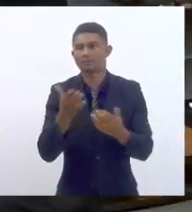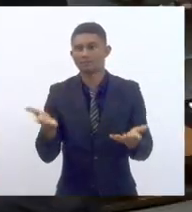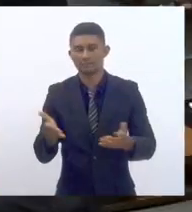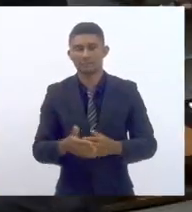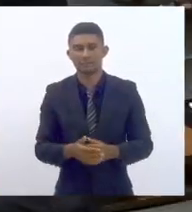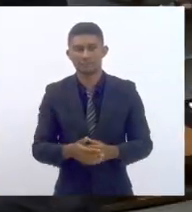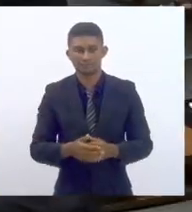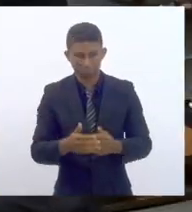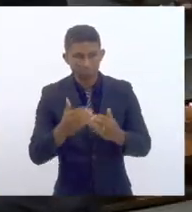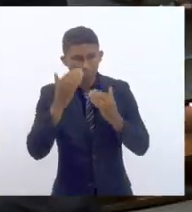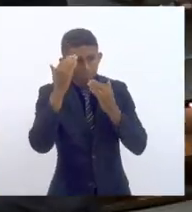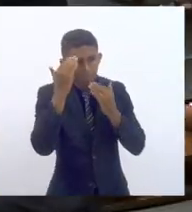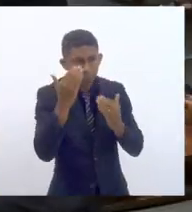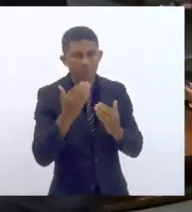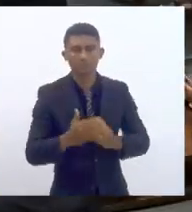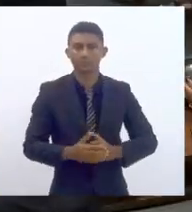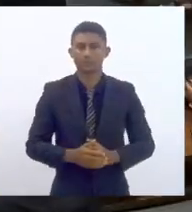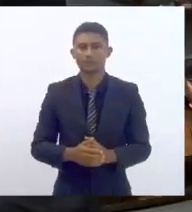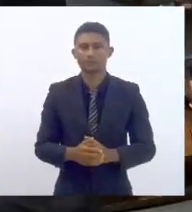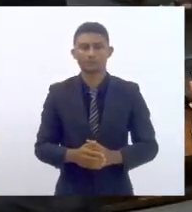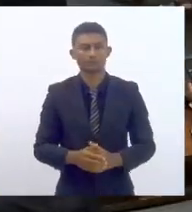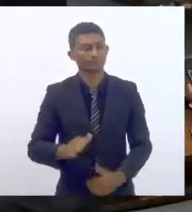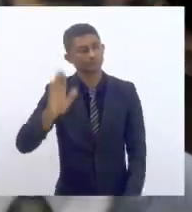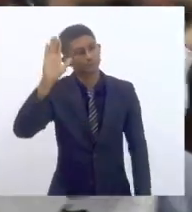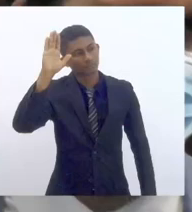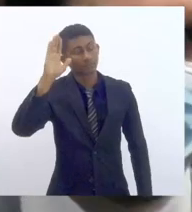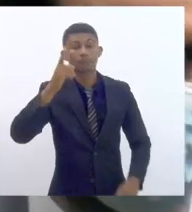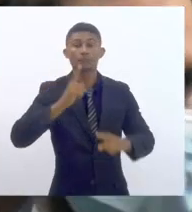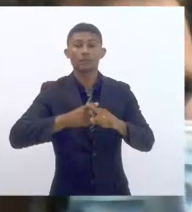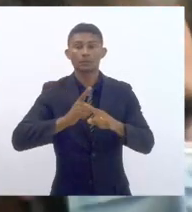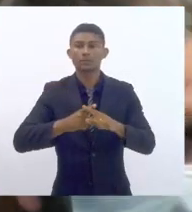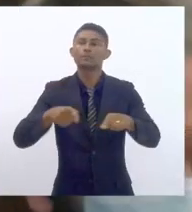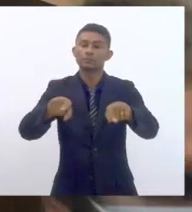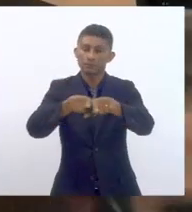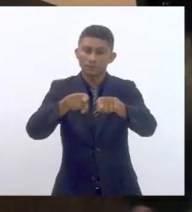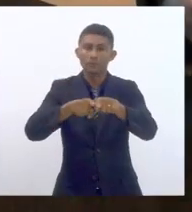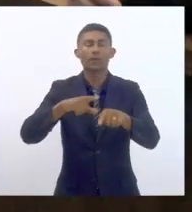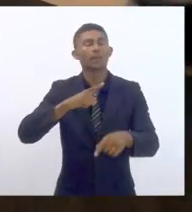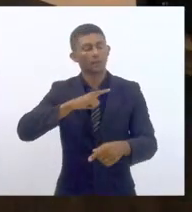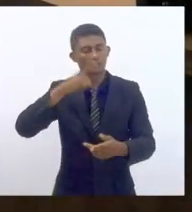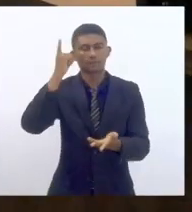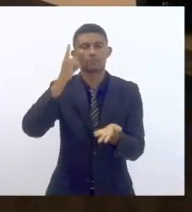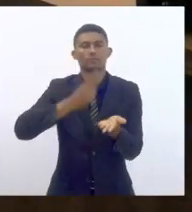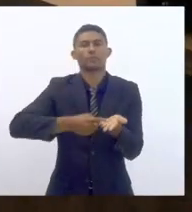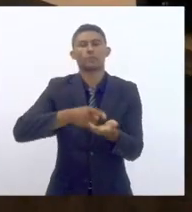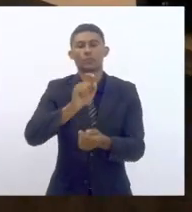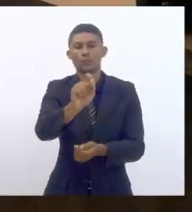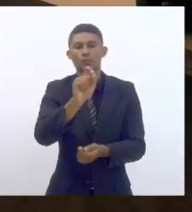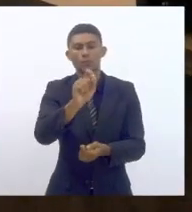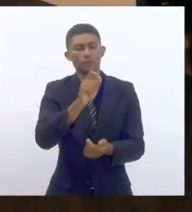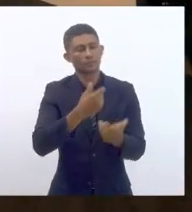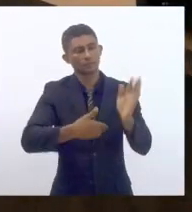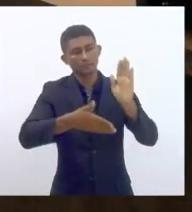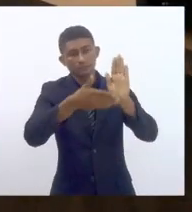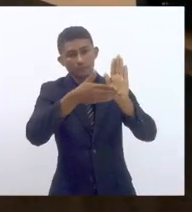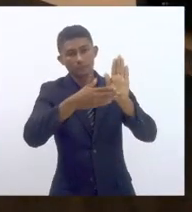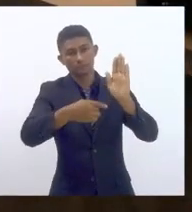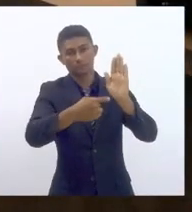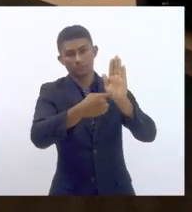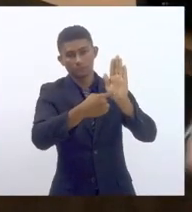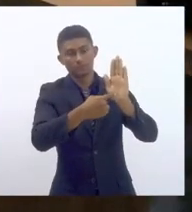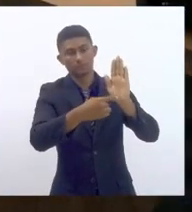Obrigado, presidente. Senhor presidente, é que houve um acordo também, senhor presidente, de retirada de pauta